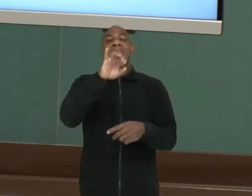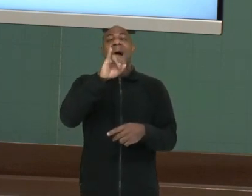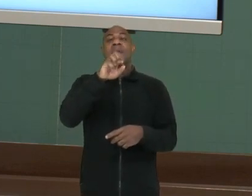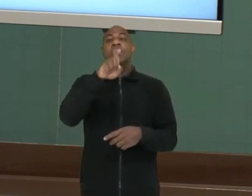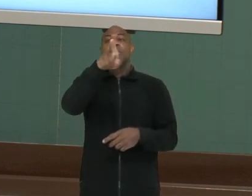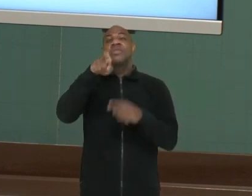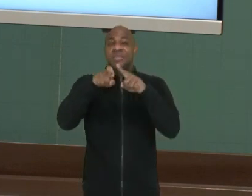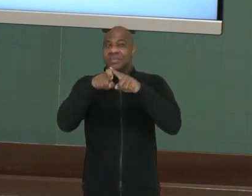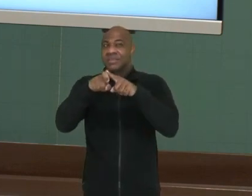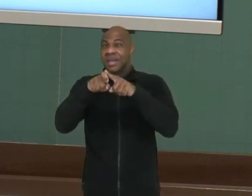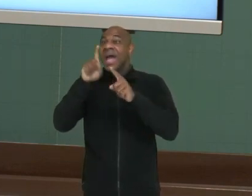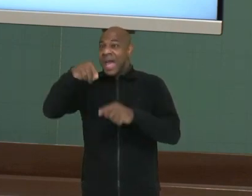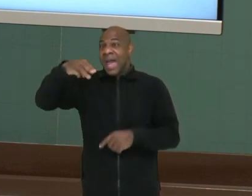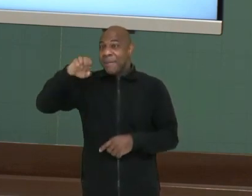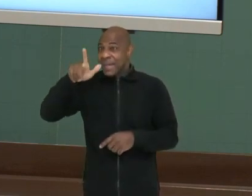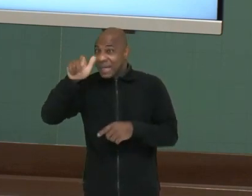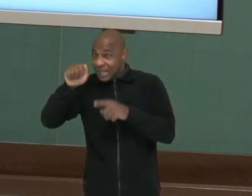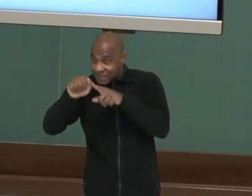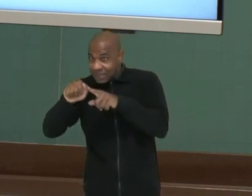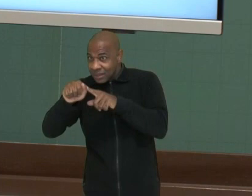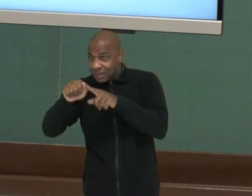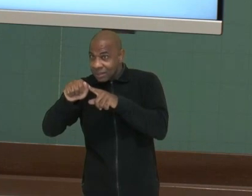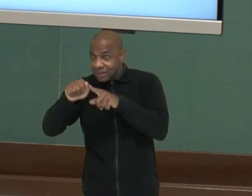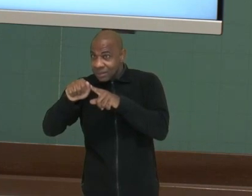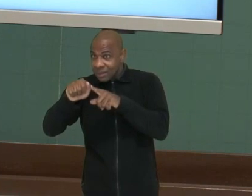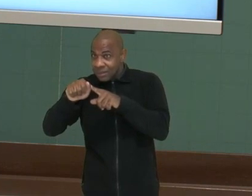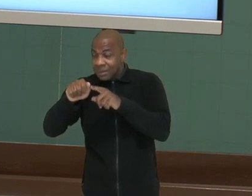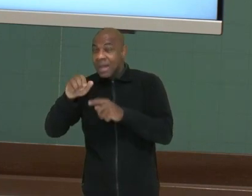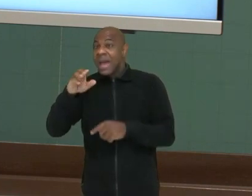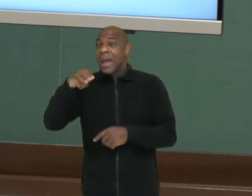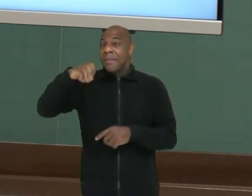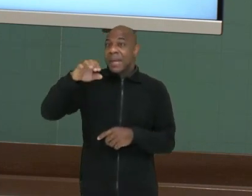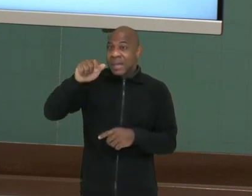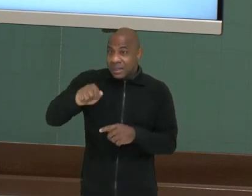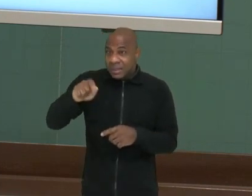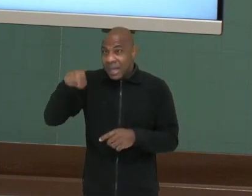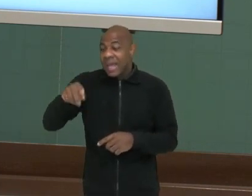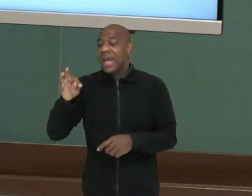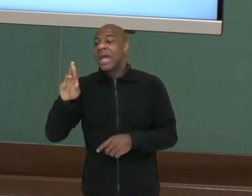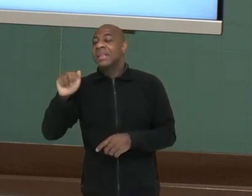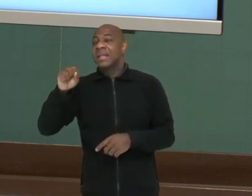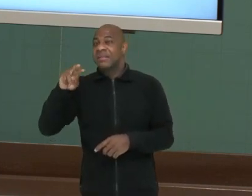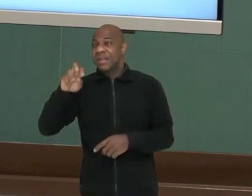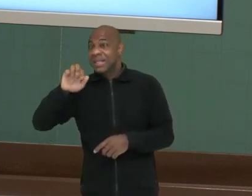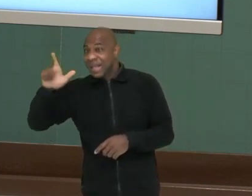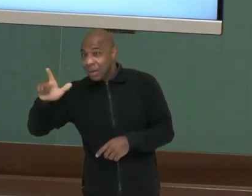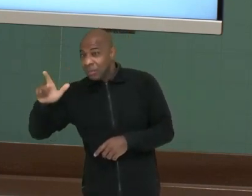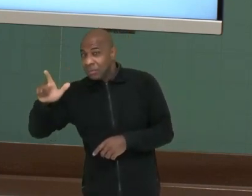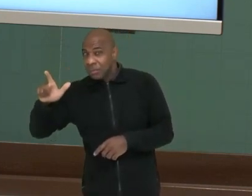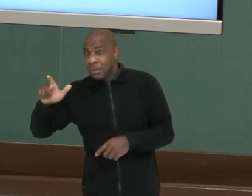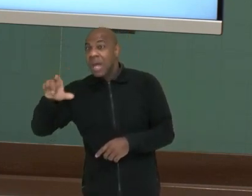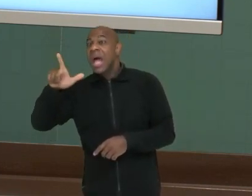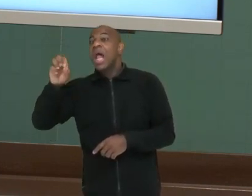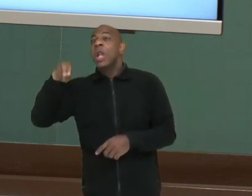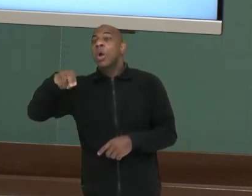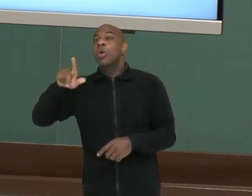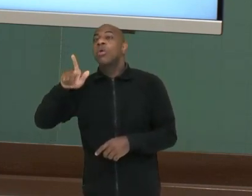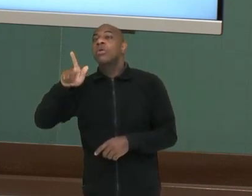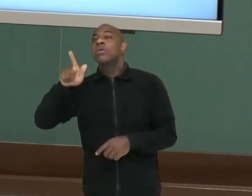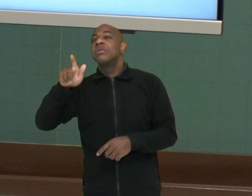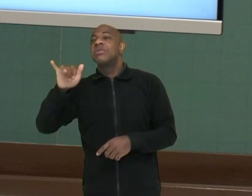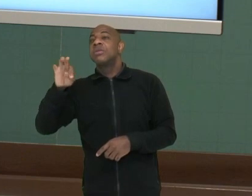é uma eletromagnética? Sim. É transversal? Sim. É longitudinal? Não. Então, ondas do mar,